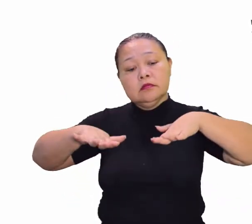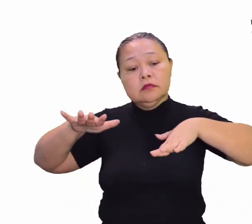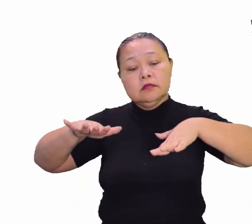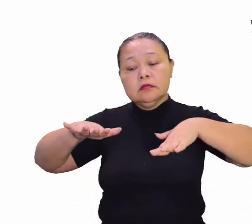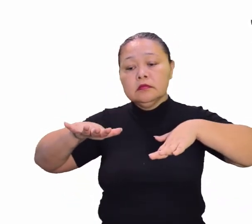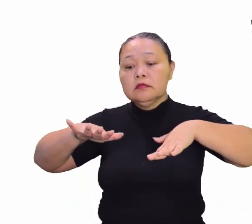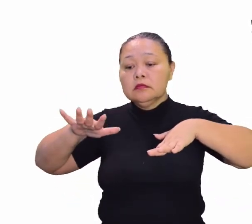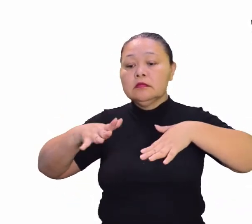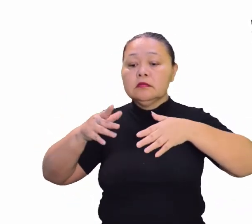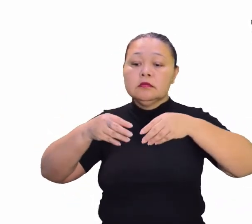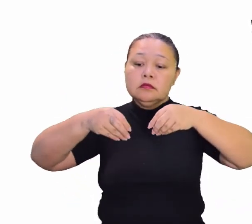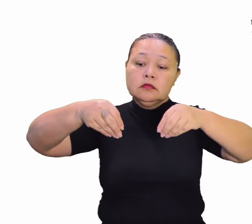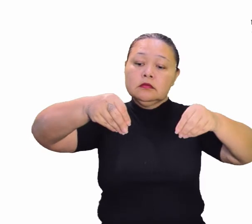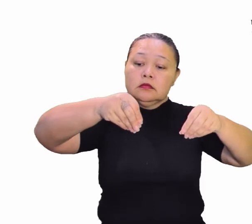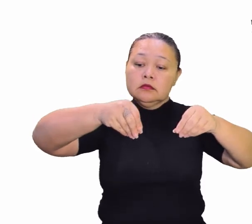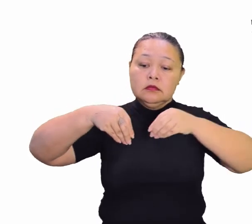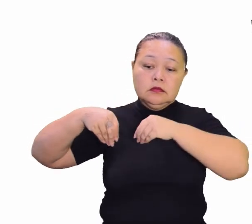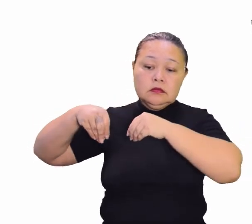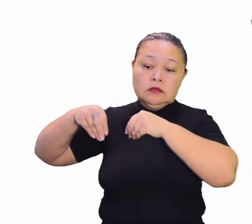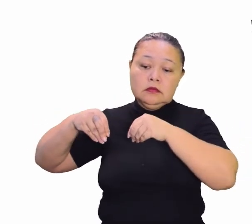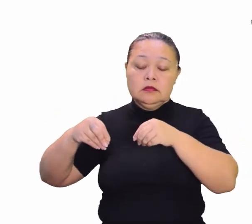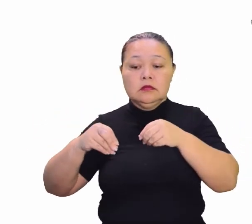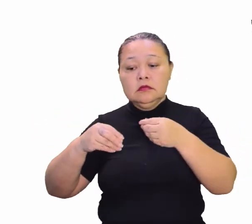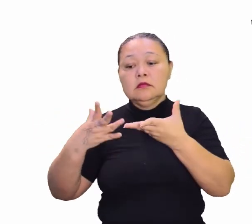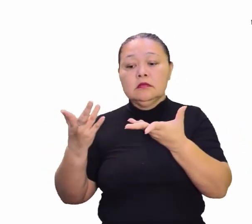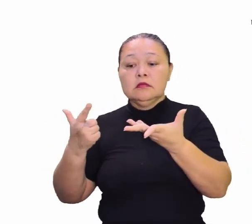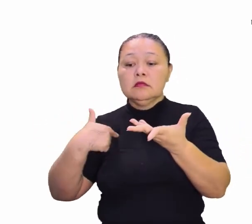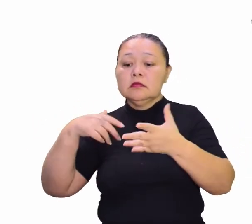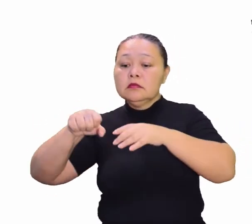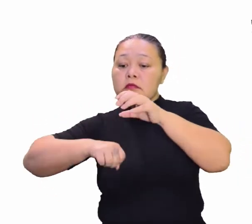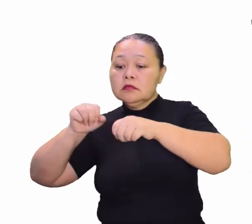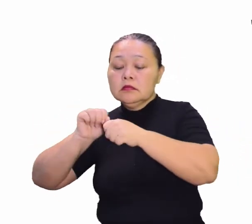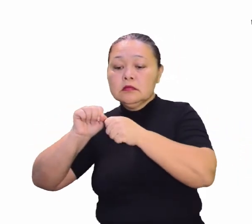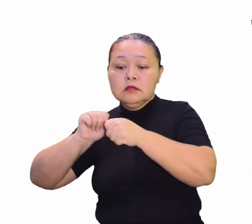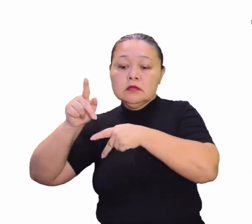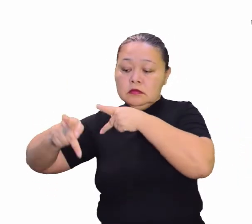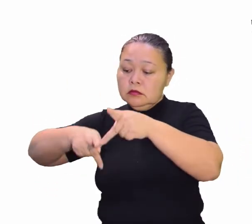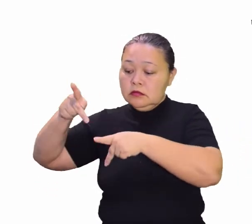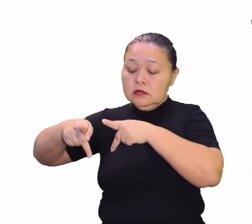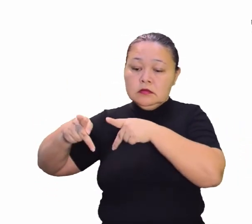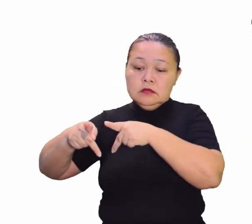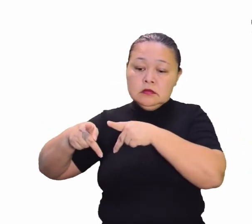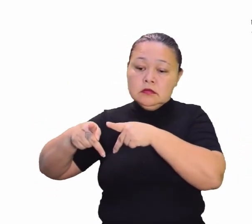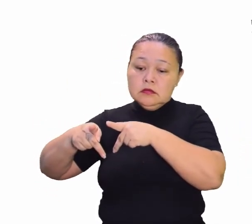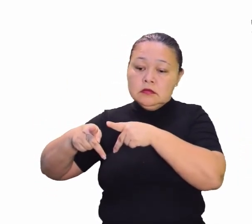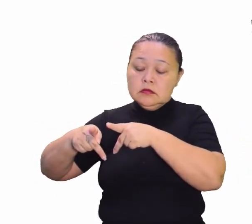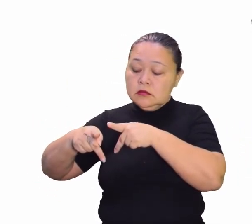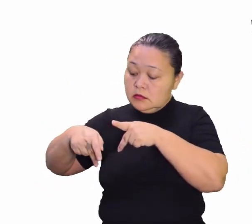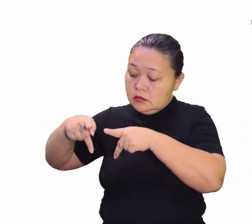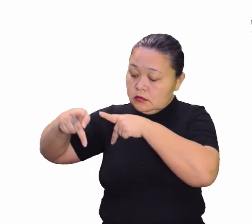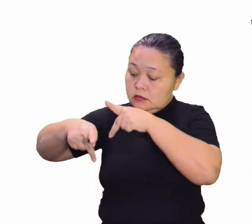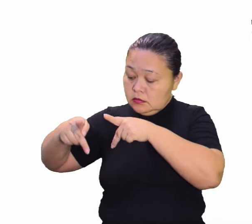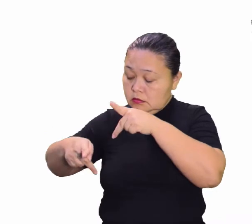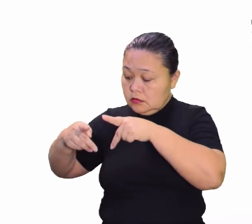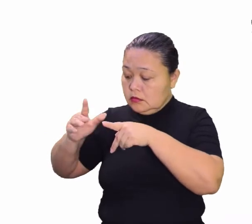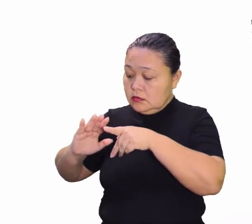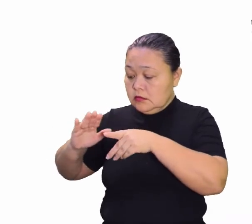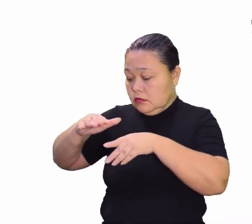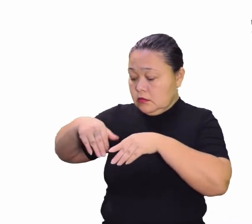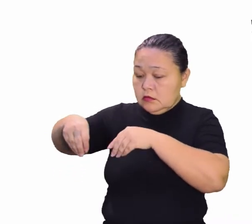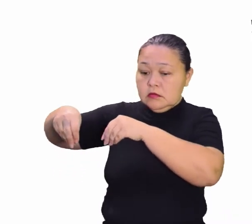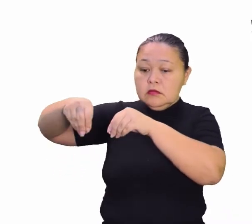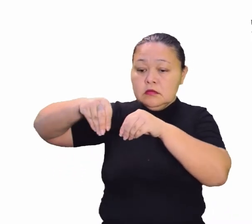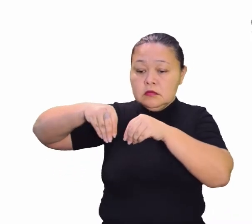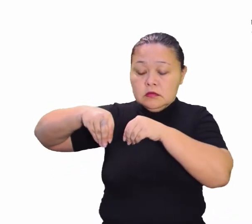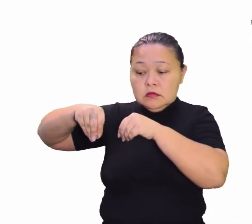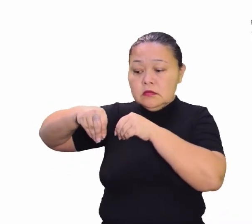em determinado território, um povo que foi colonizado por diferentes povos, aí, de repente, aquele povo cresceu dentro daquele território e